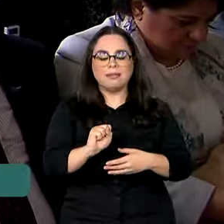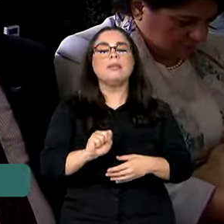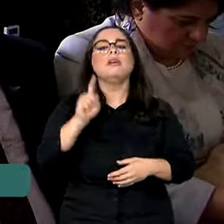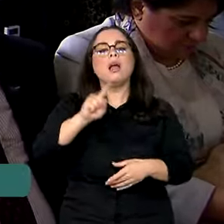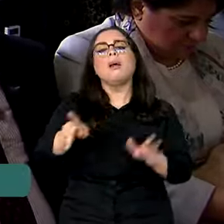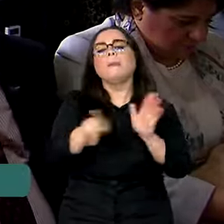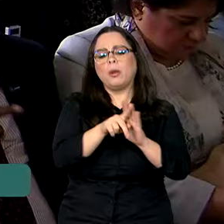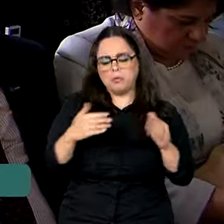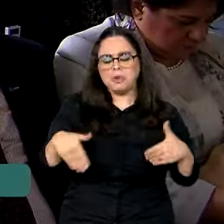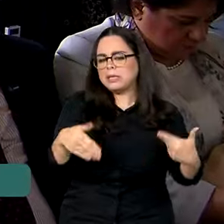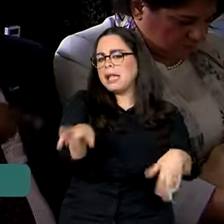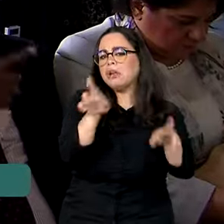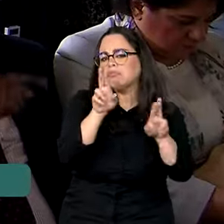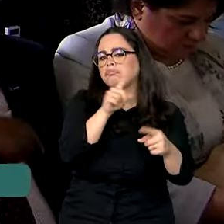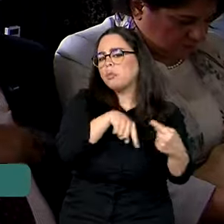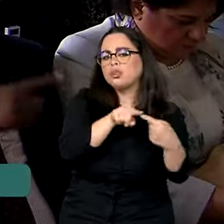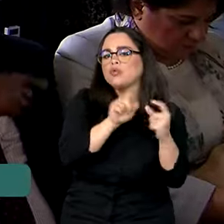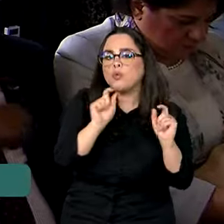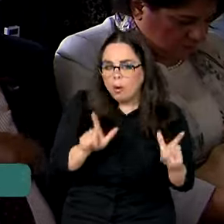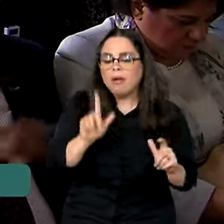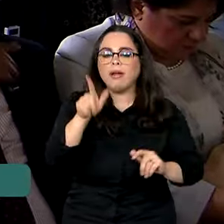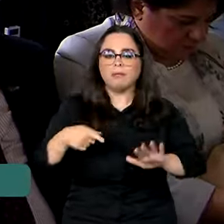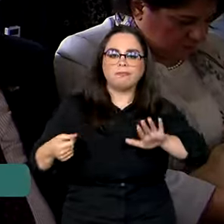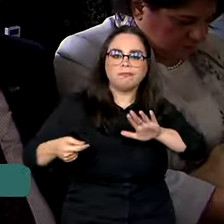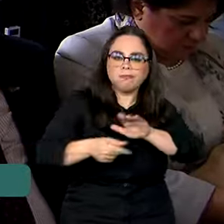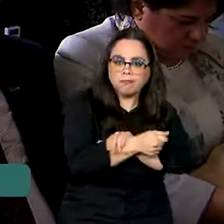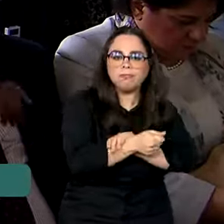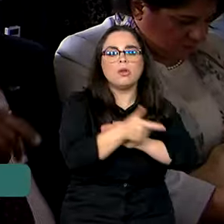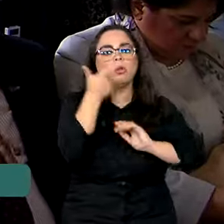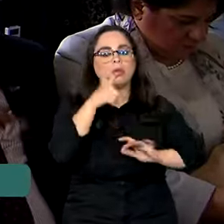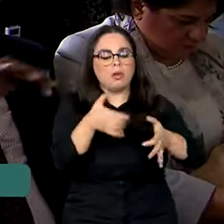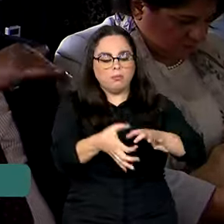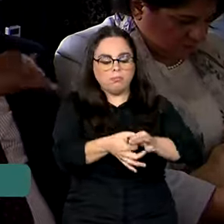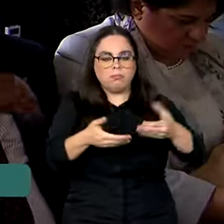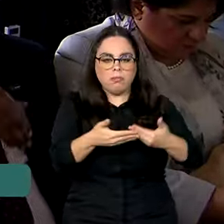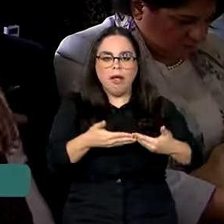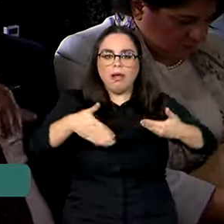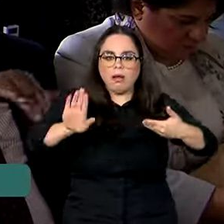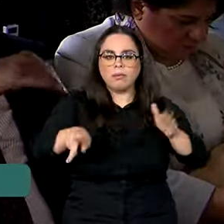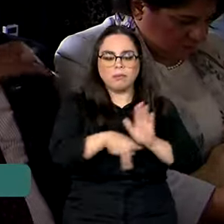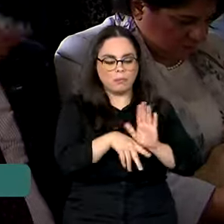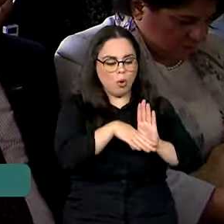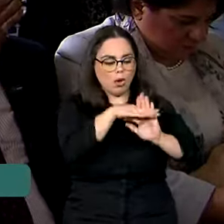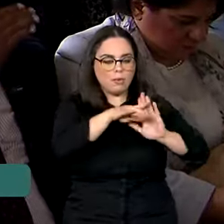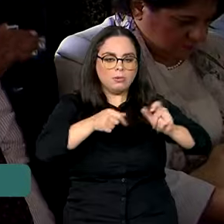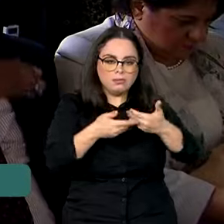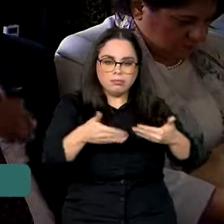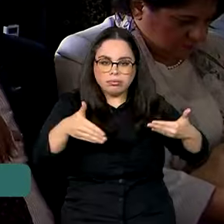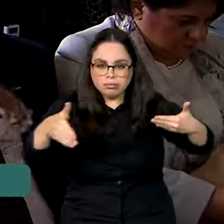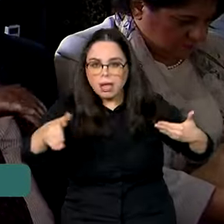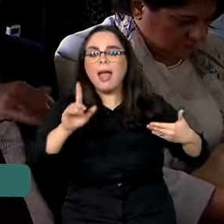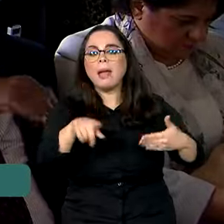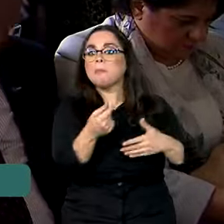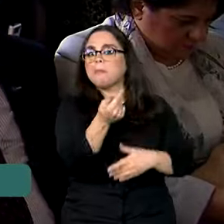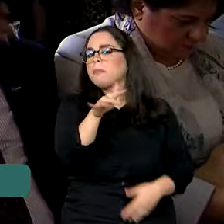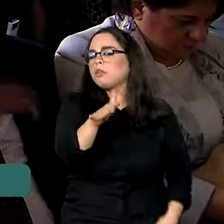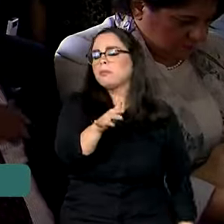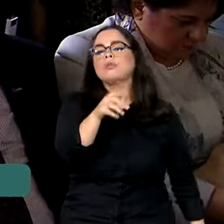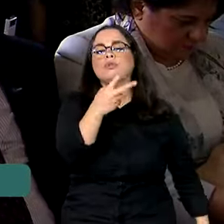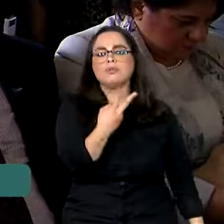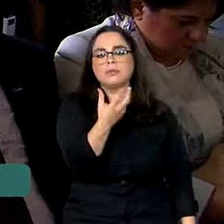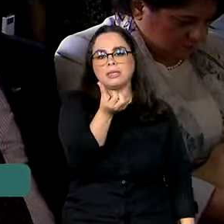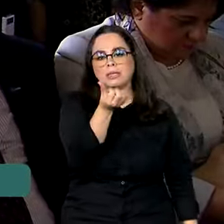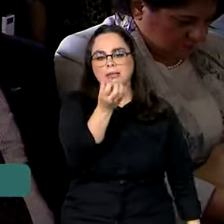e Energia é que os investimentos destravados com esse programa sejam de 260 bilhões